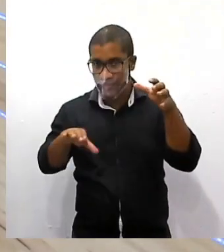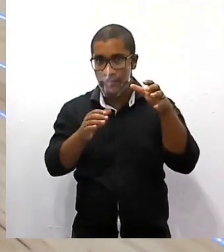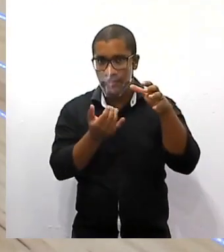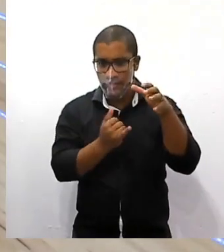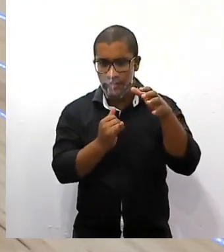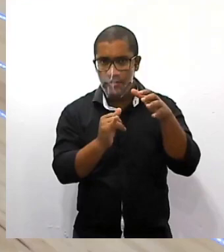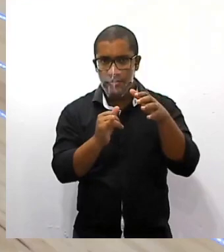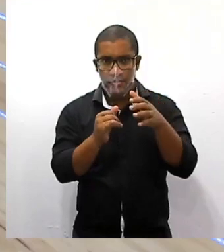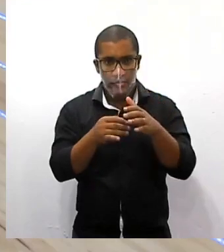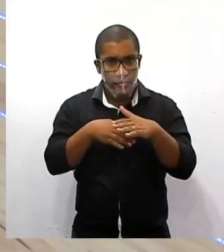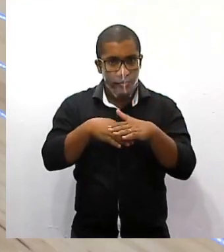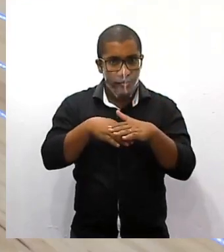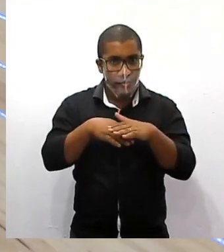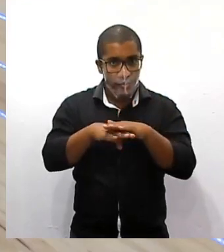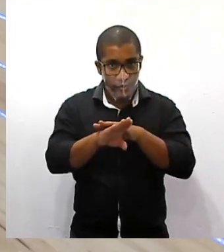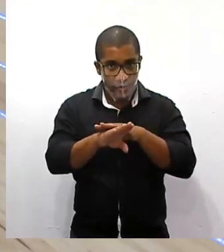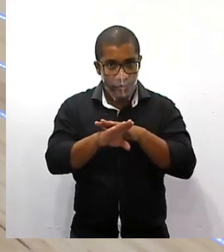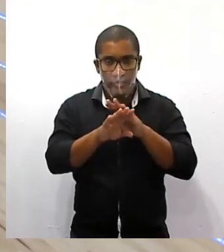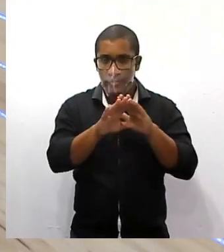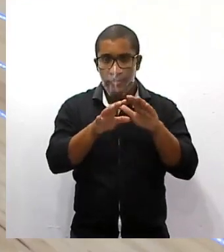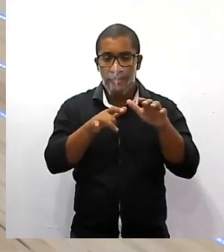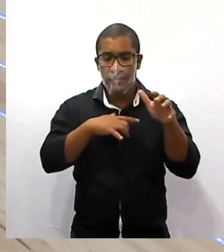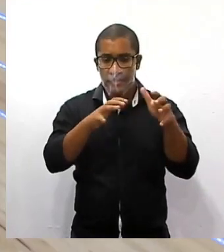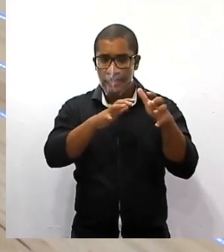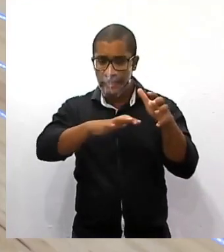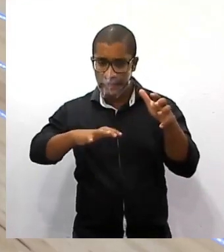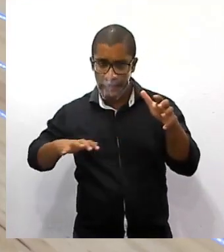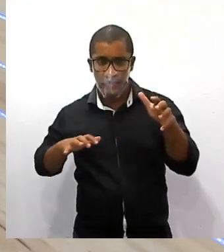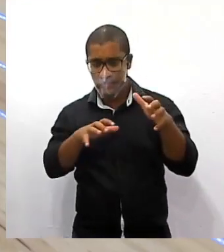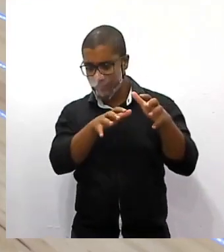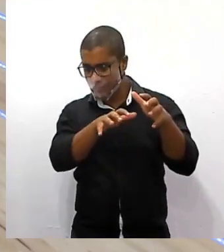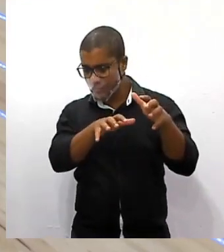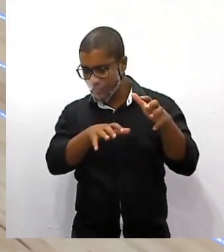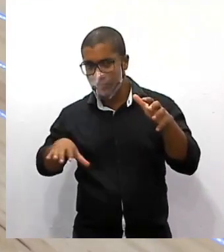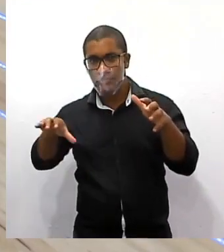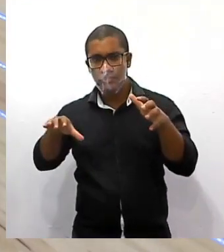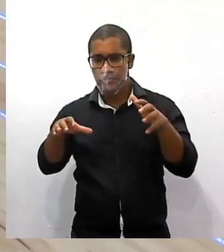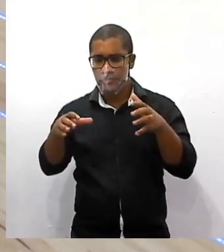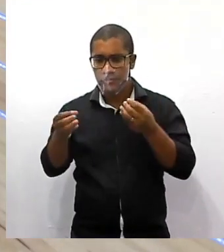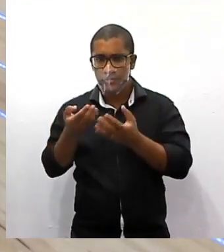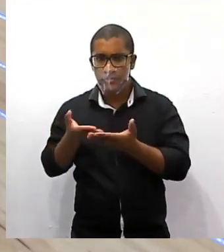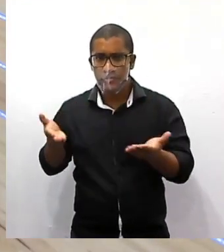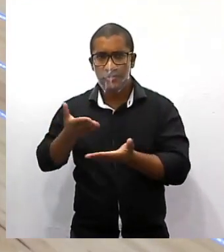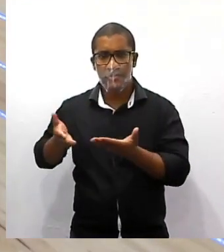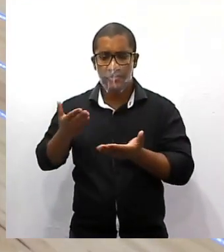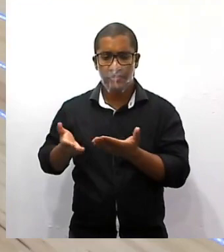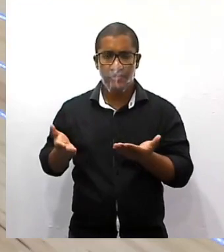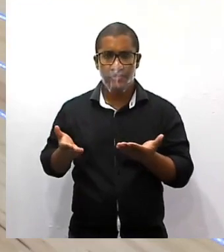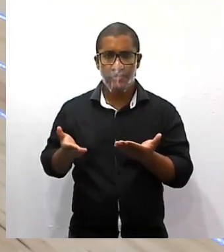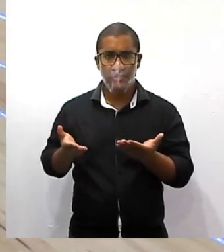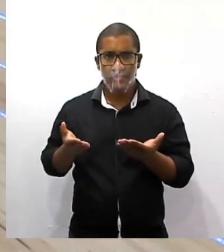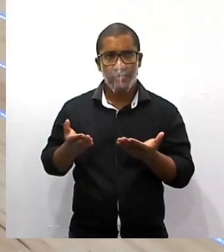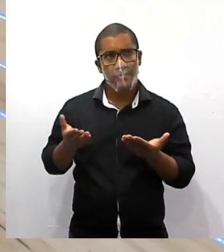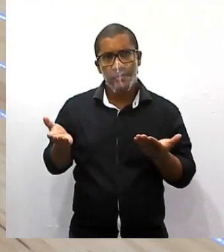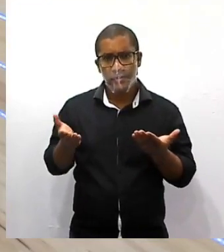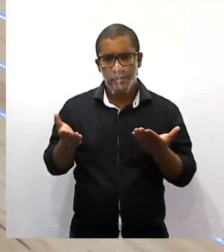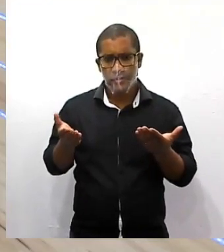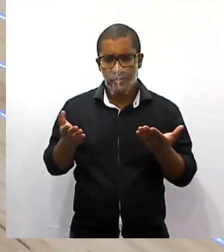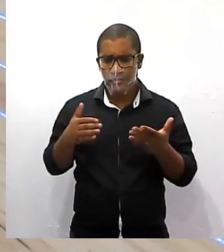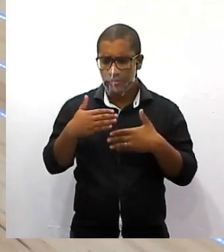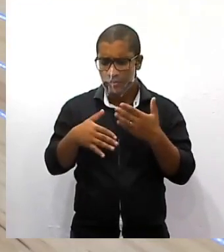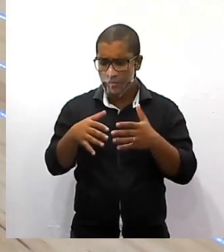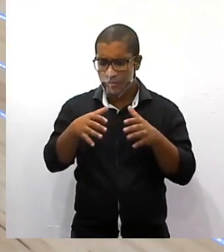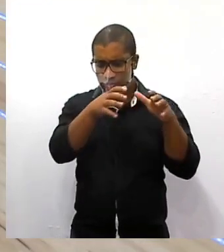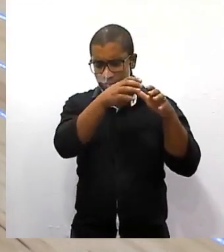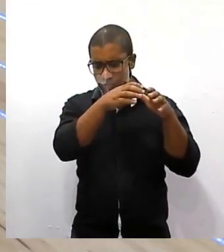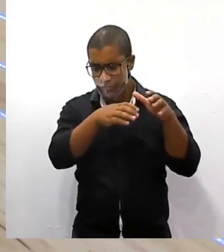trecho que tem atrito, essa energia foi toda dissipada, aí você diz, como é que tu sabe, Paulinho, porque ele para? porque se não tivesse